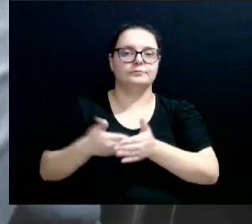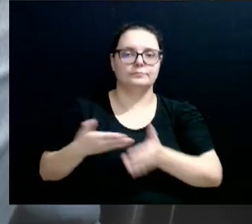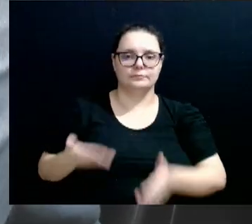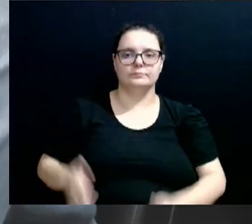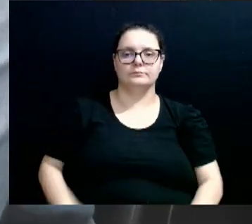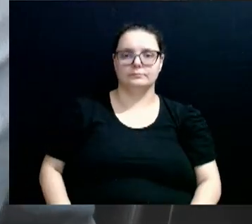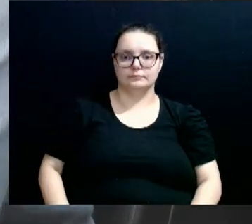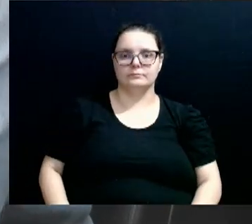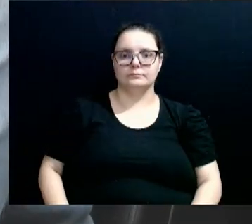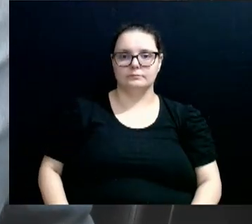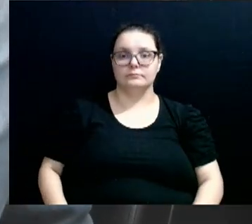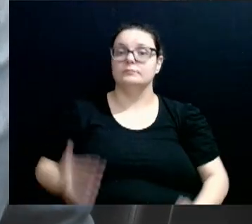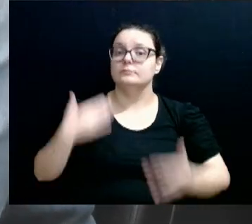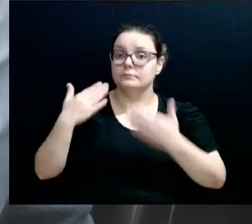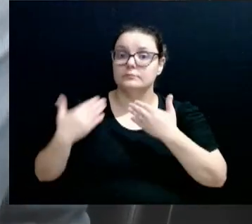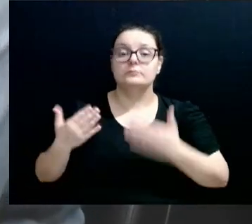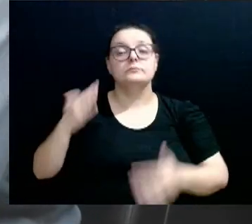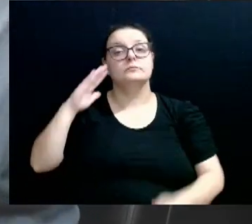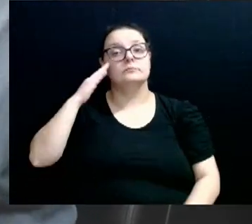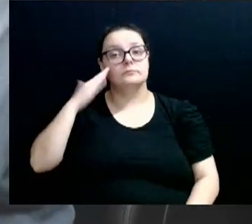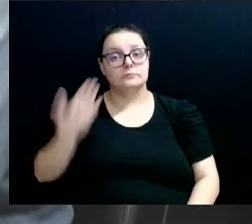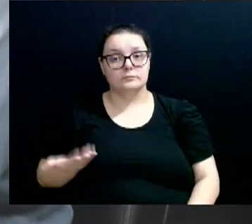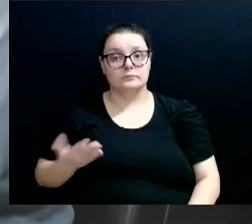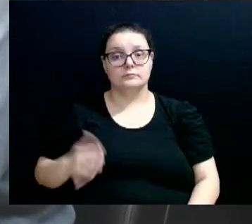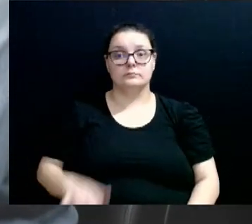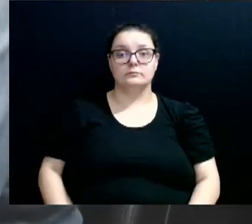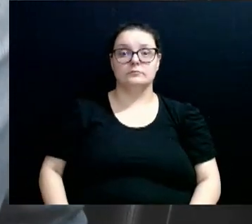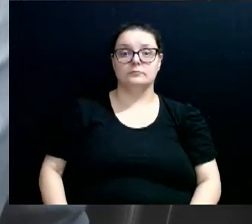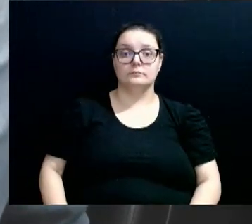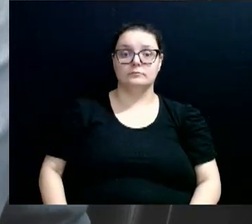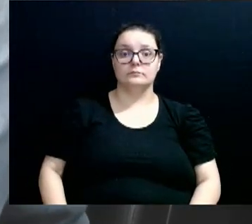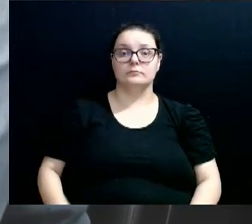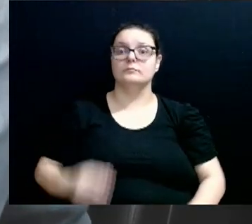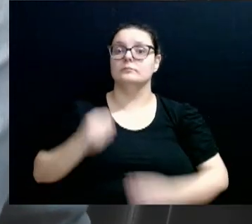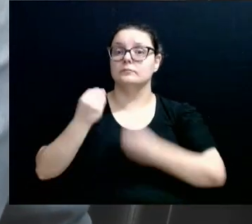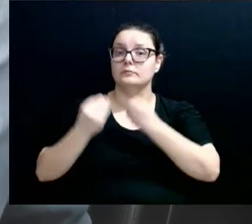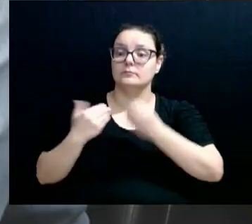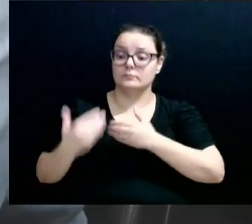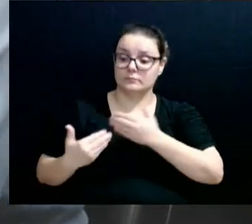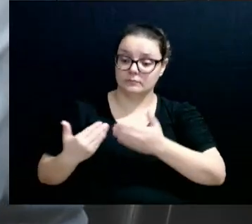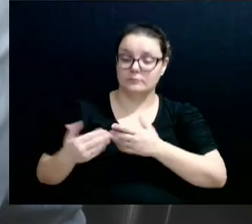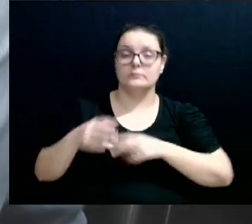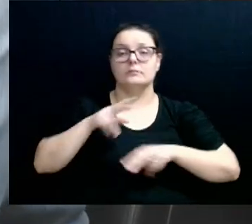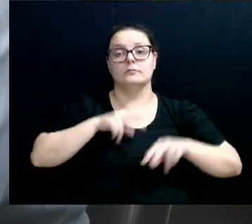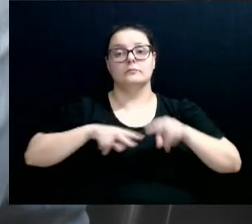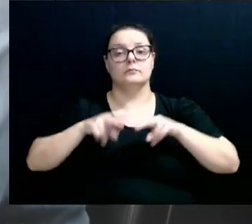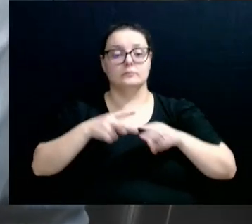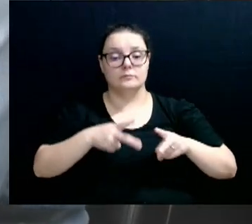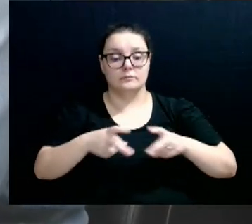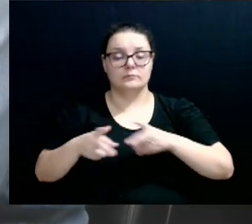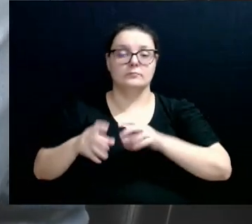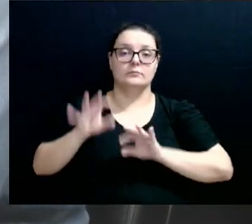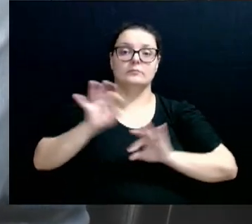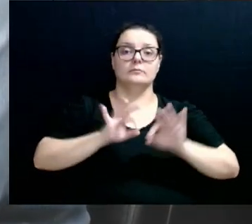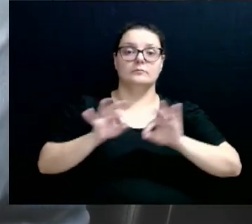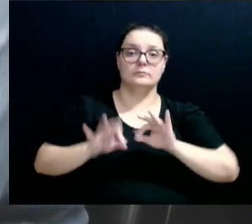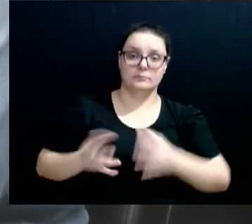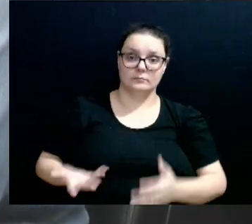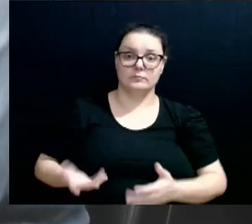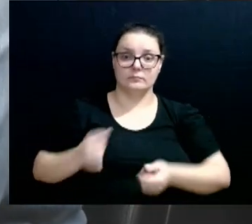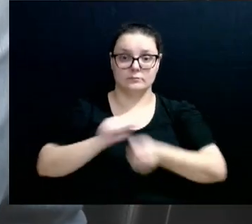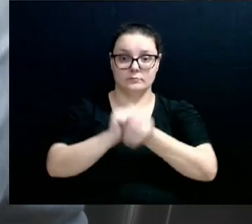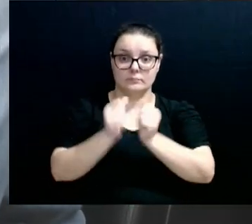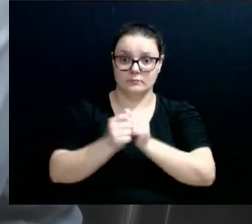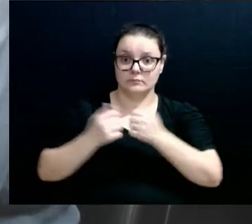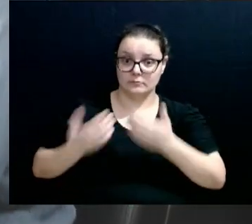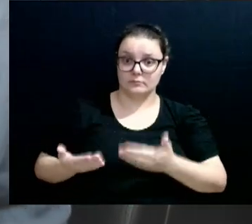para entender como é que ele vê esse processo, né? Para que você organize o processo adequado para ele. Um pouco que o Paulo